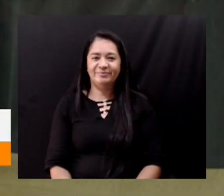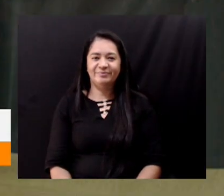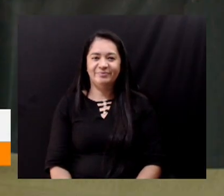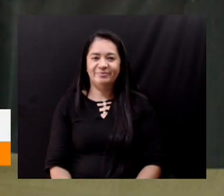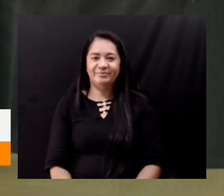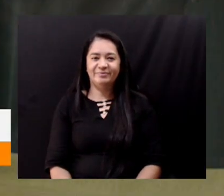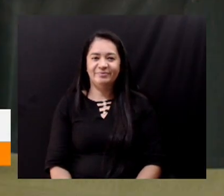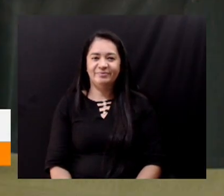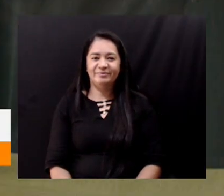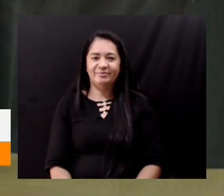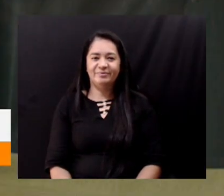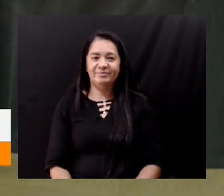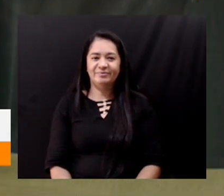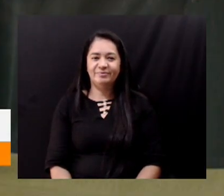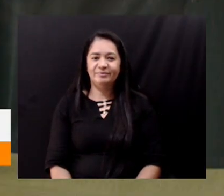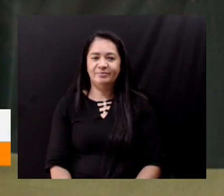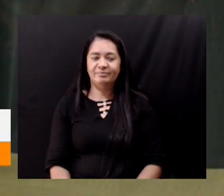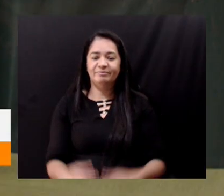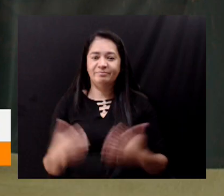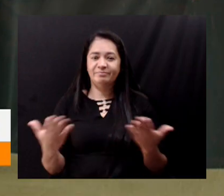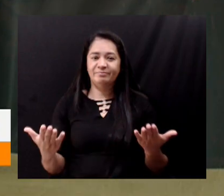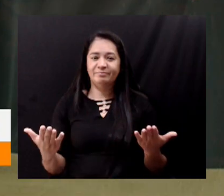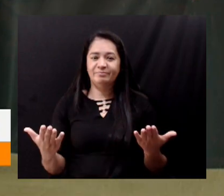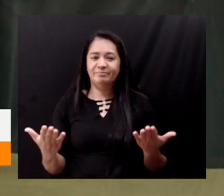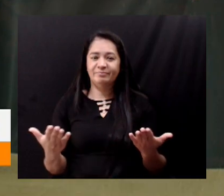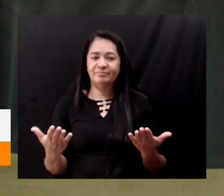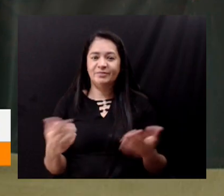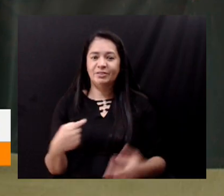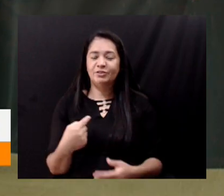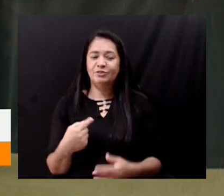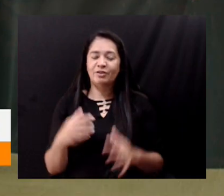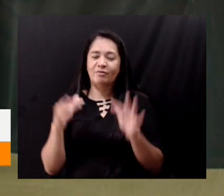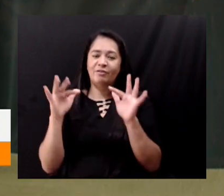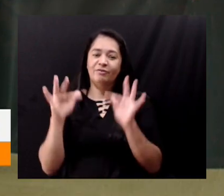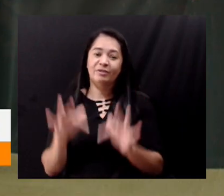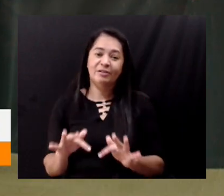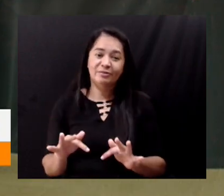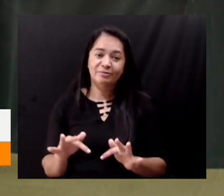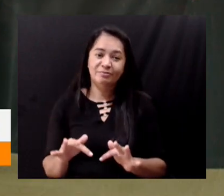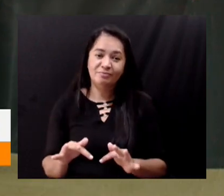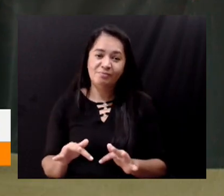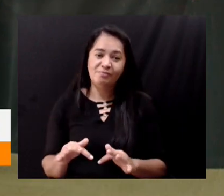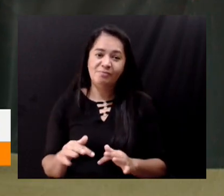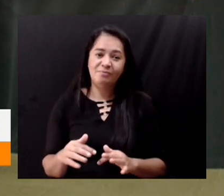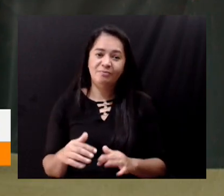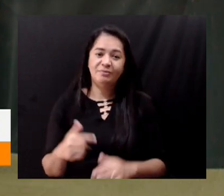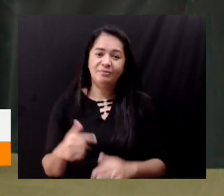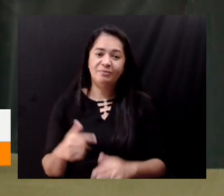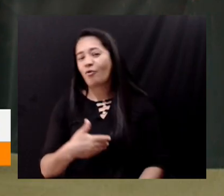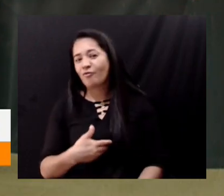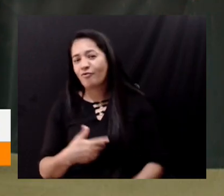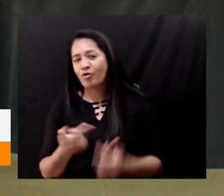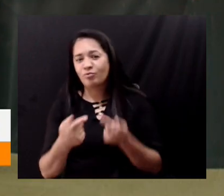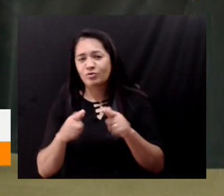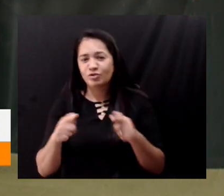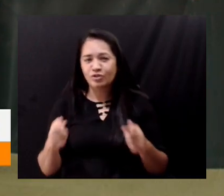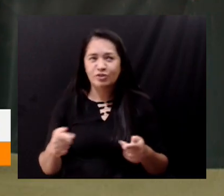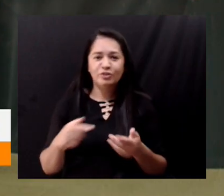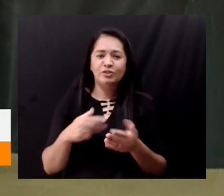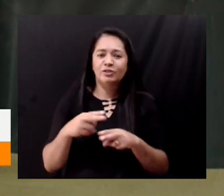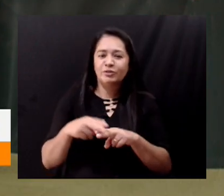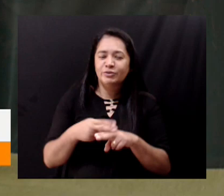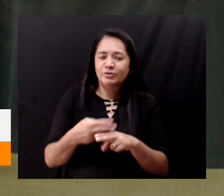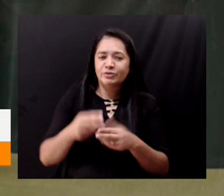Gente, seguinte, olha, a gente vai ficando por aqui. Eu tô com fome de churrasco, de brigadeiro, de